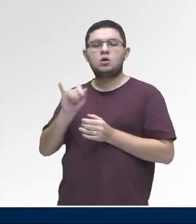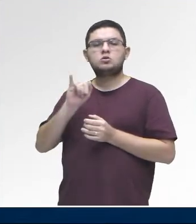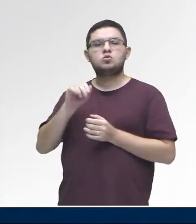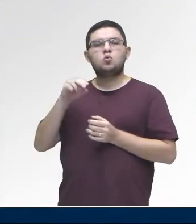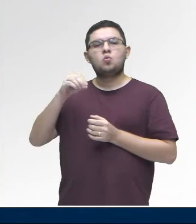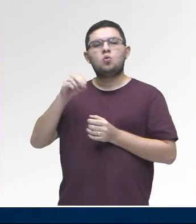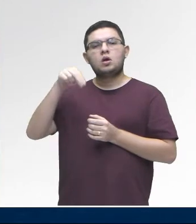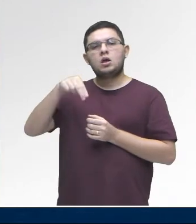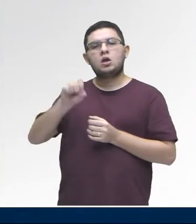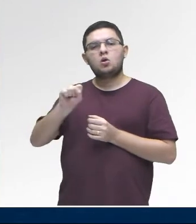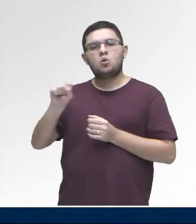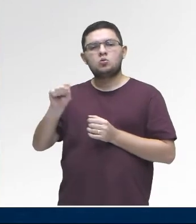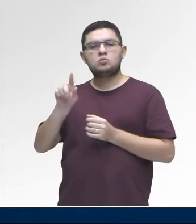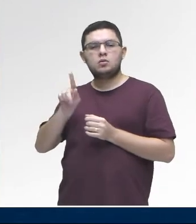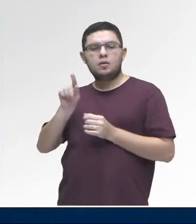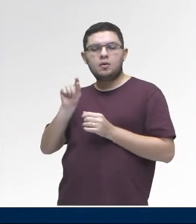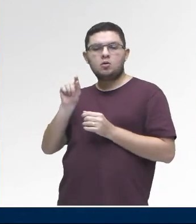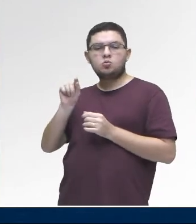dos produtos